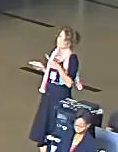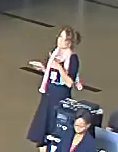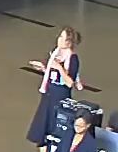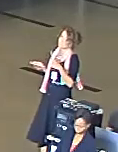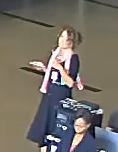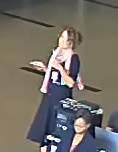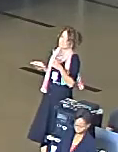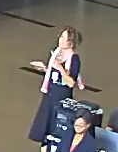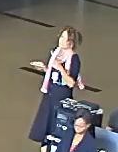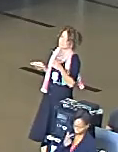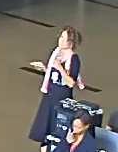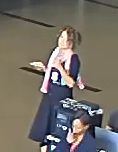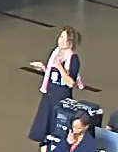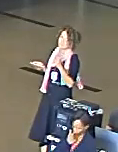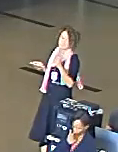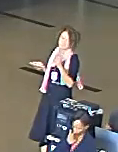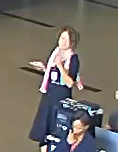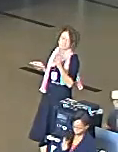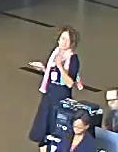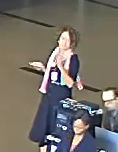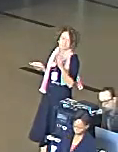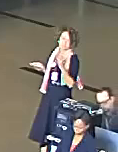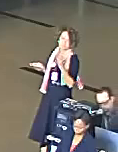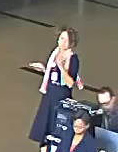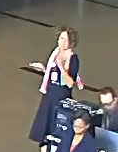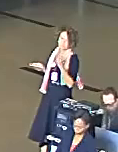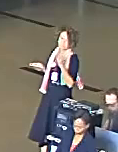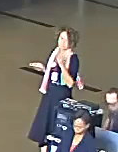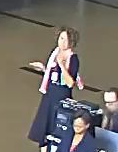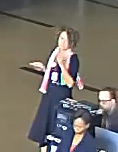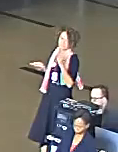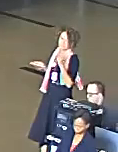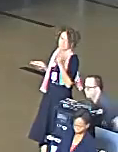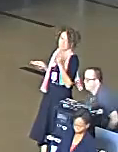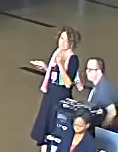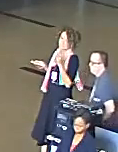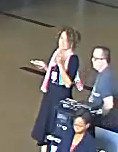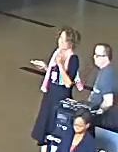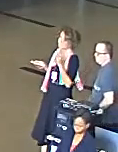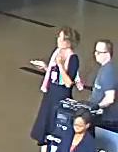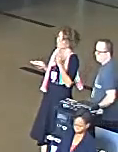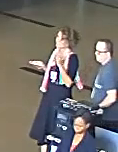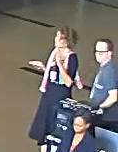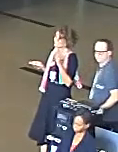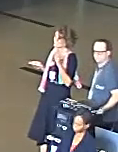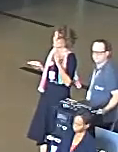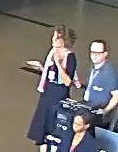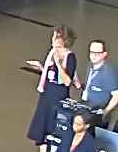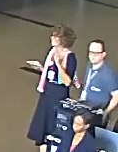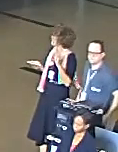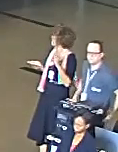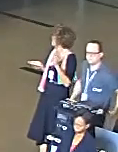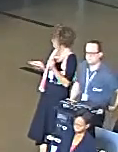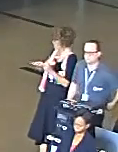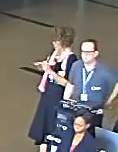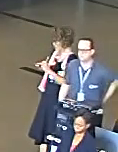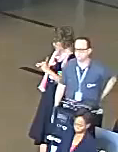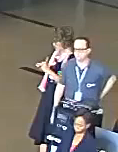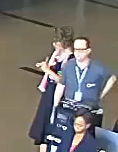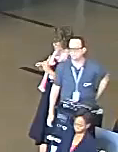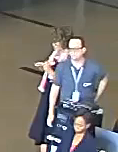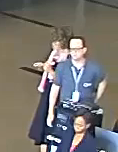teria que sair já acessível das empresas Nós estamos retrocedendo Nós estamos aqui brigando por uma coisa lutando por uma coisa que já